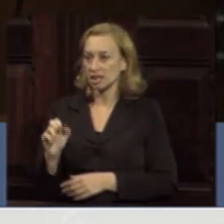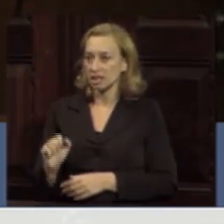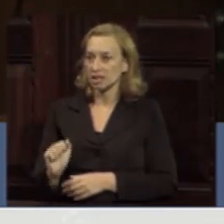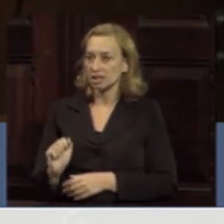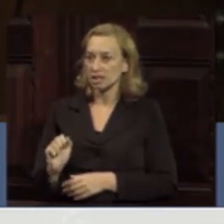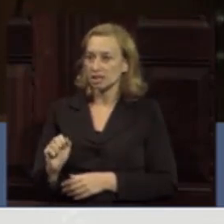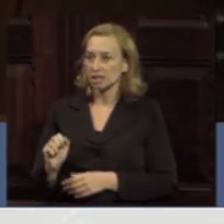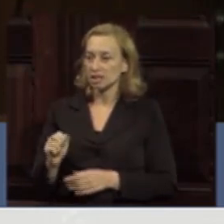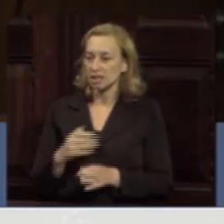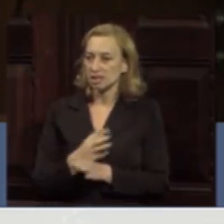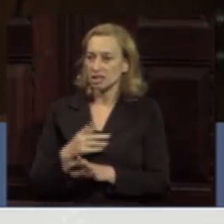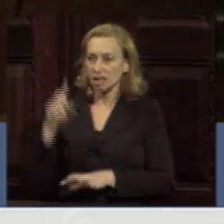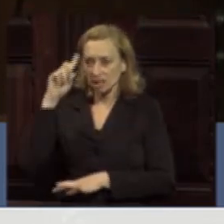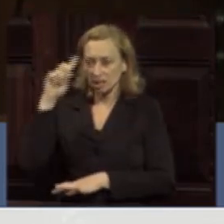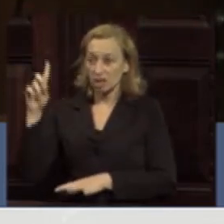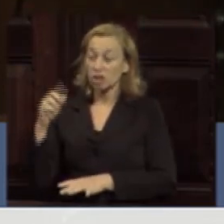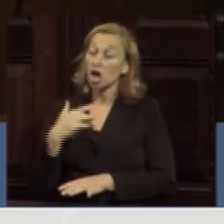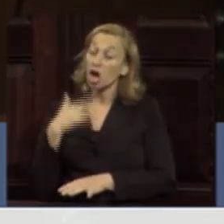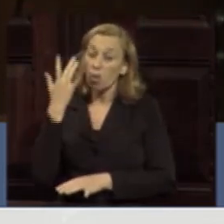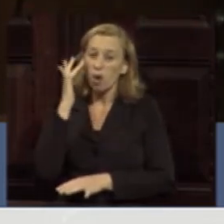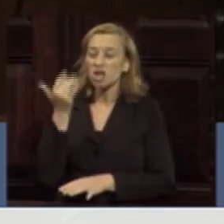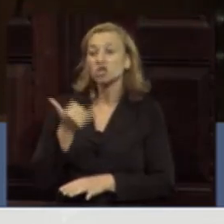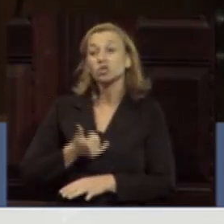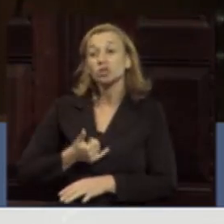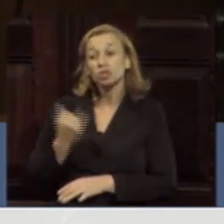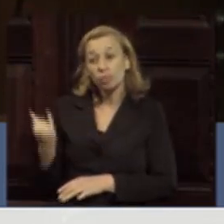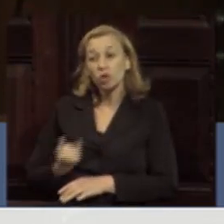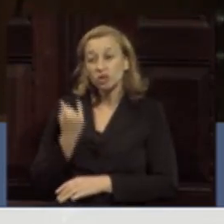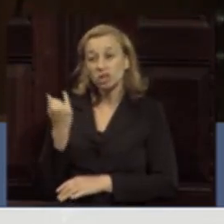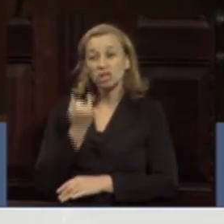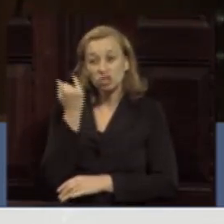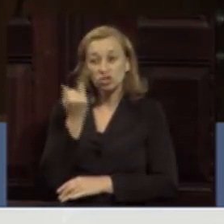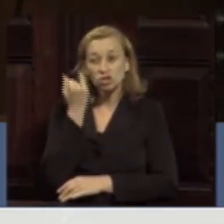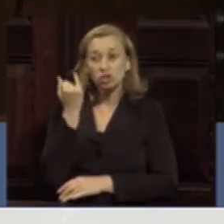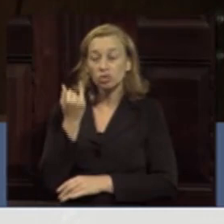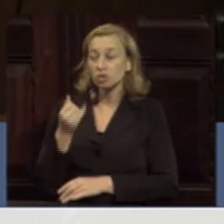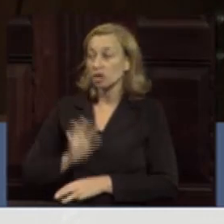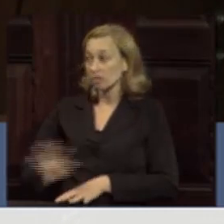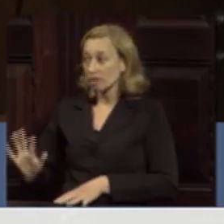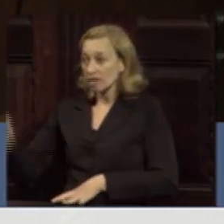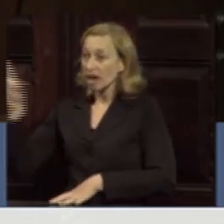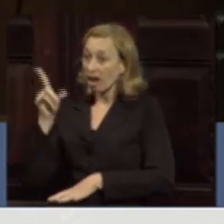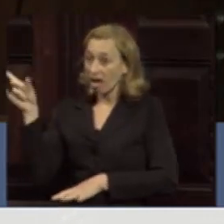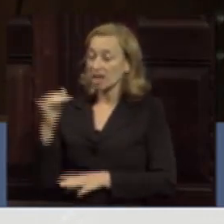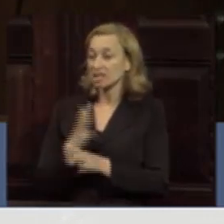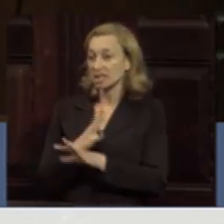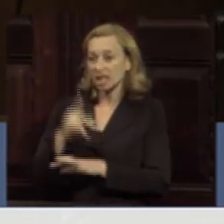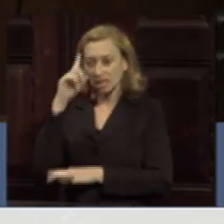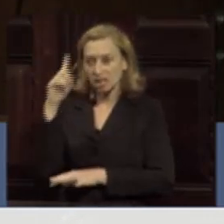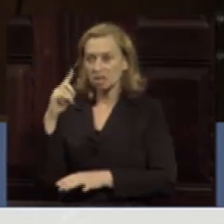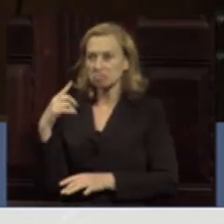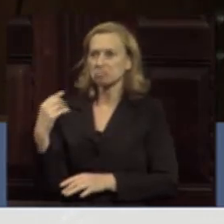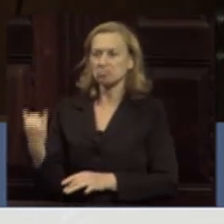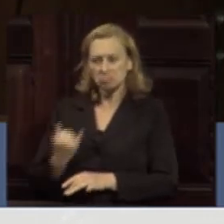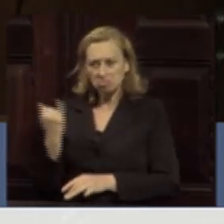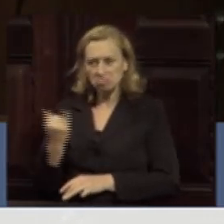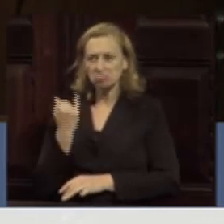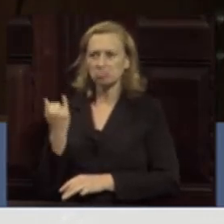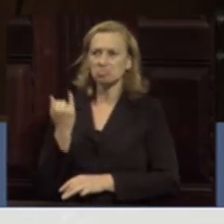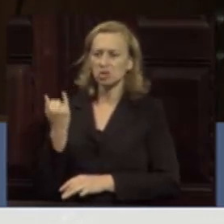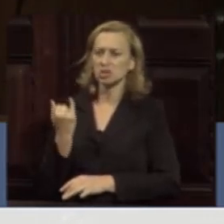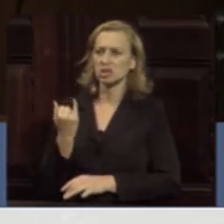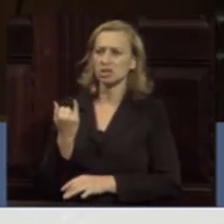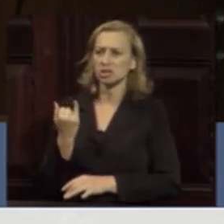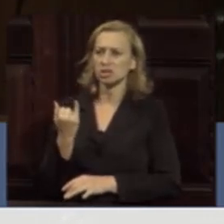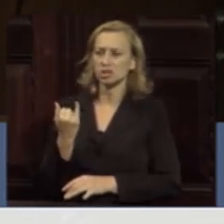aqui fazer críticas em relação a esse parque. Aquela população merece muito carinho, muito respeito, e um parque traduz